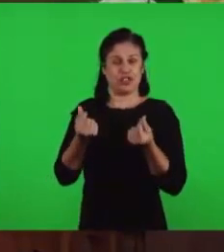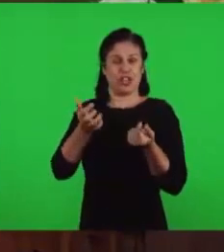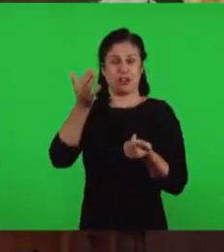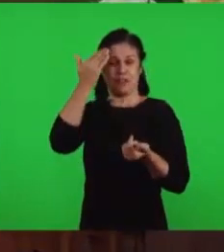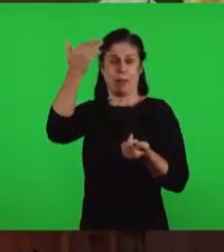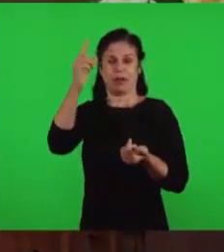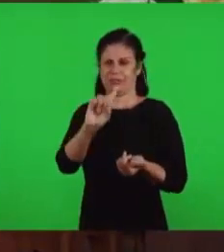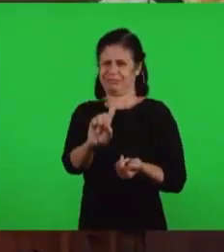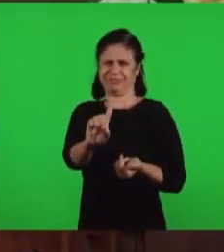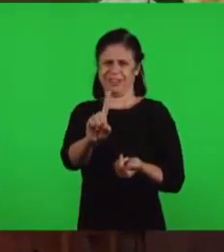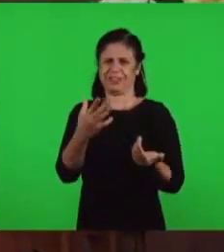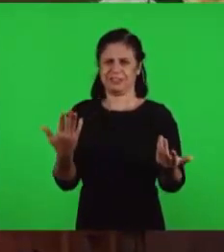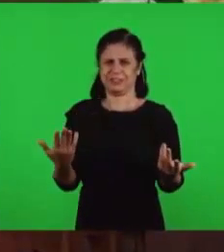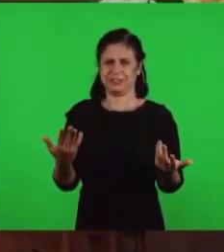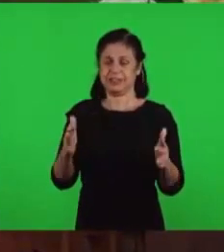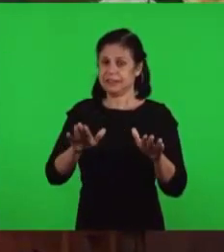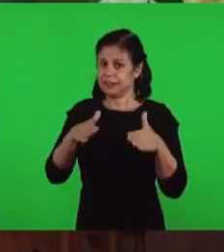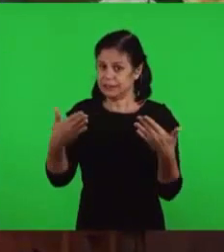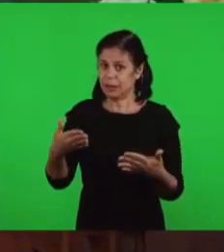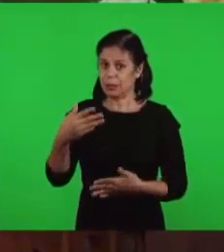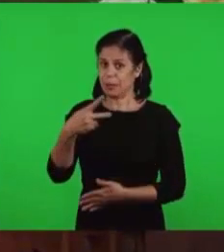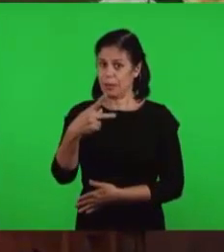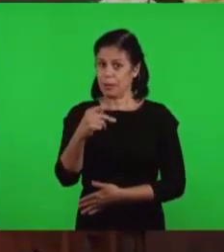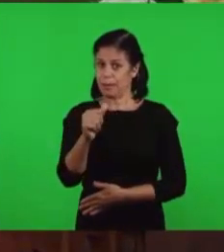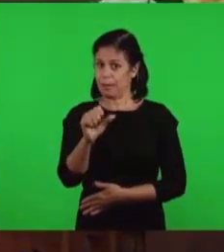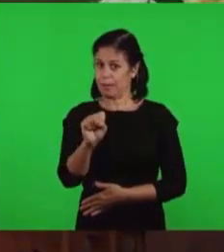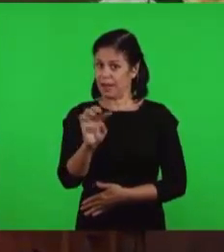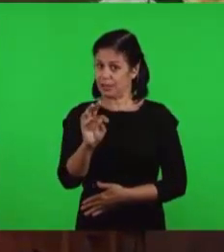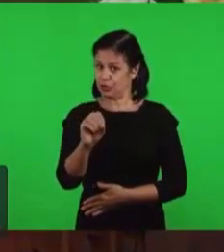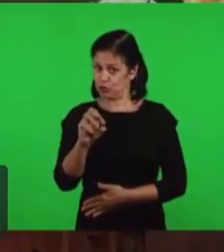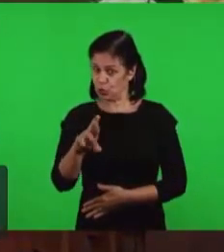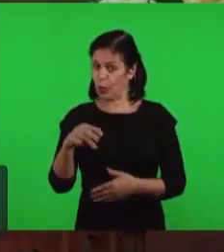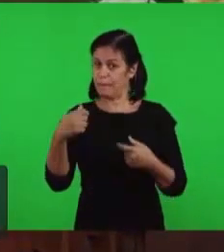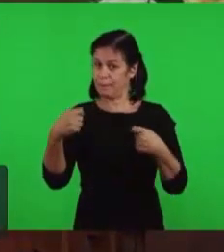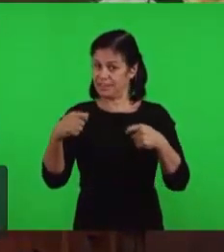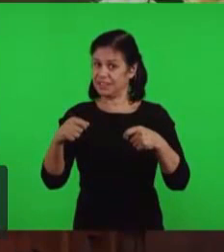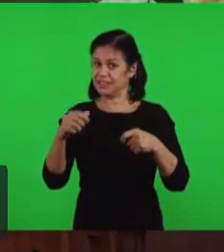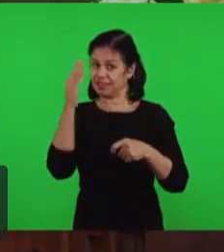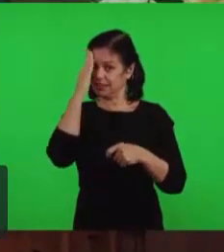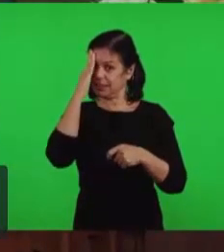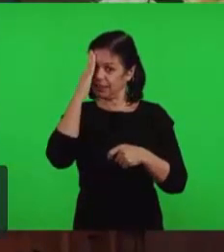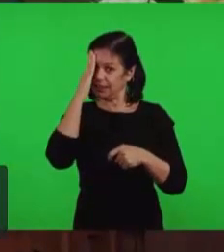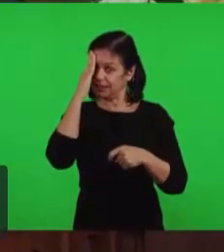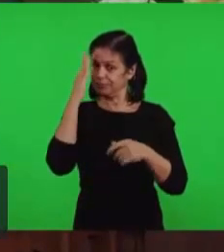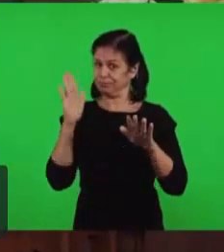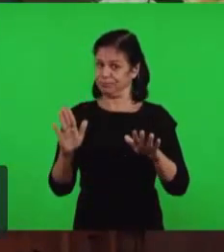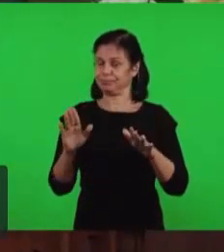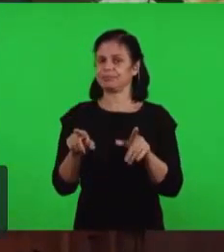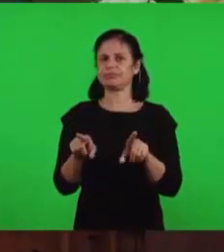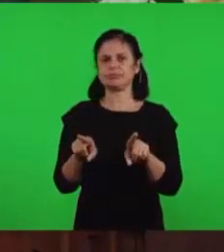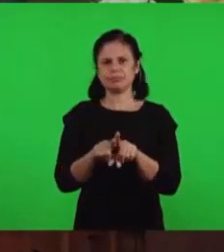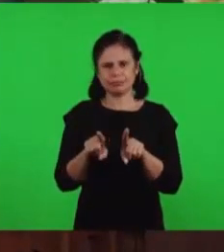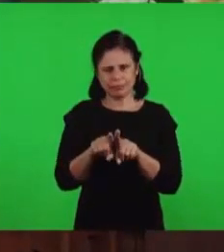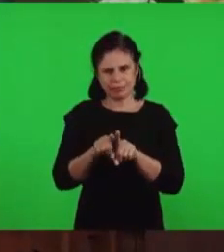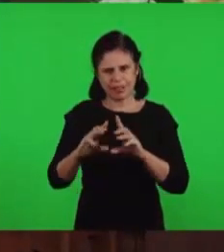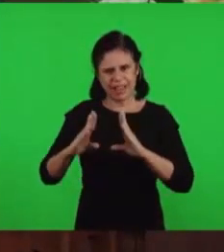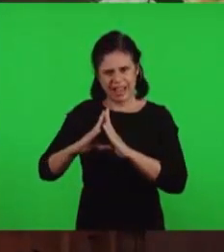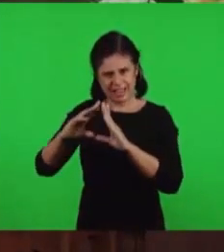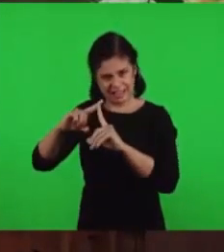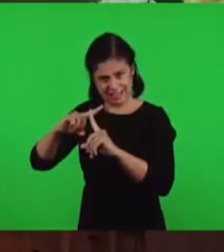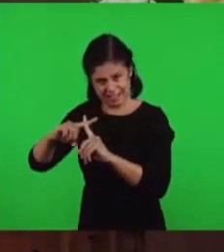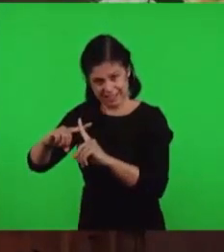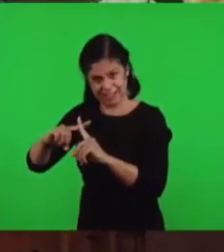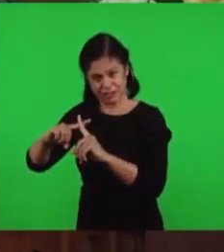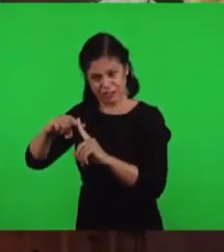quando ela se coloca entre é Deus e o homem mas ela tem o e ter o canal